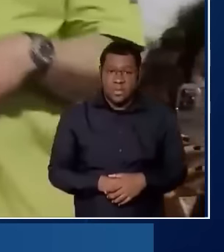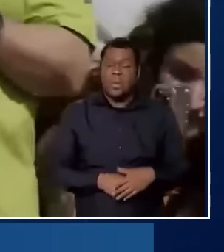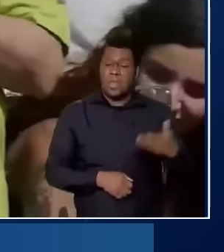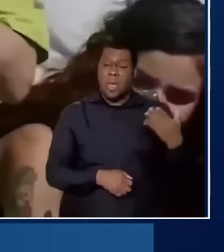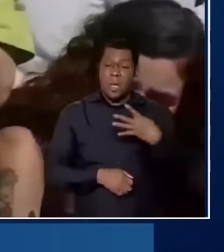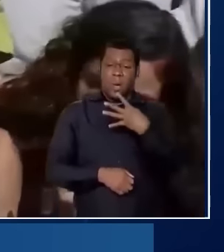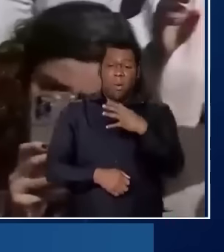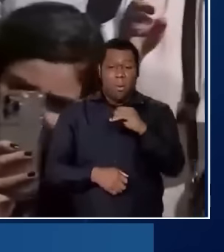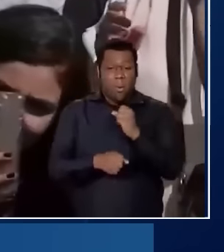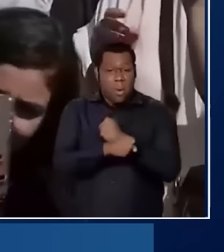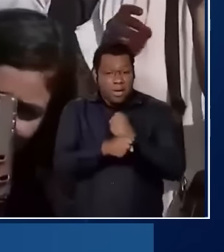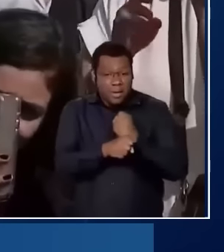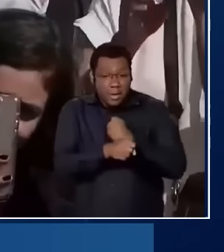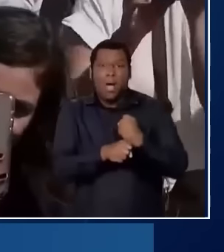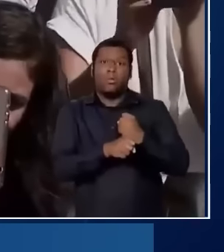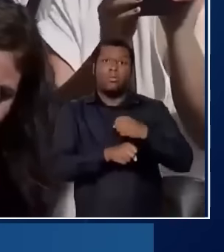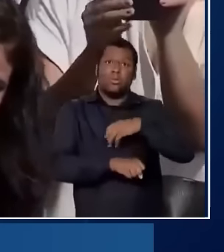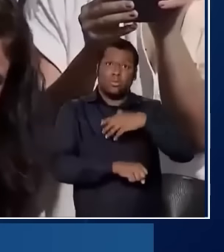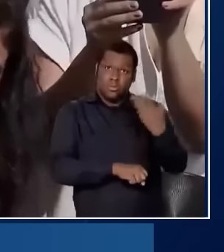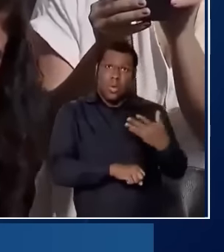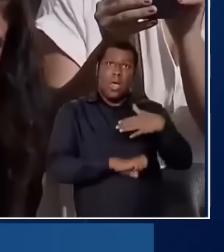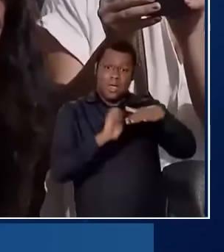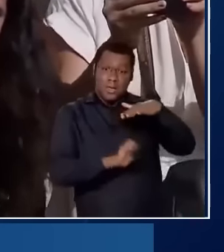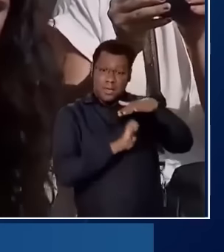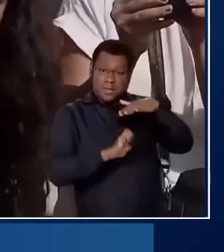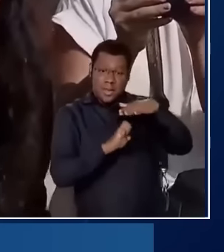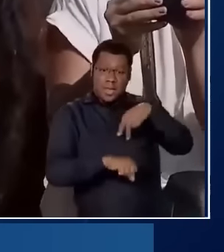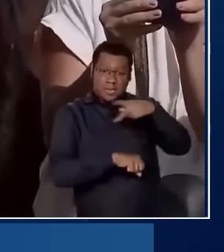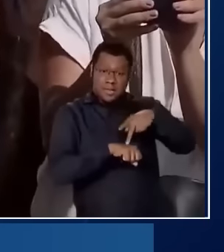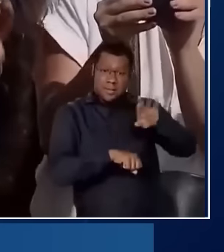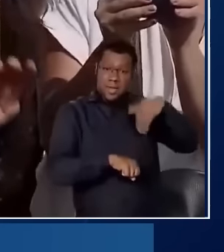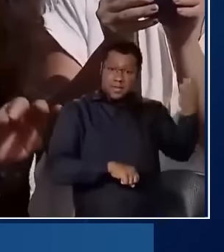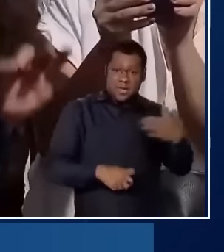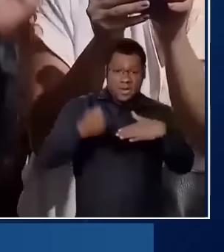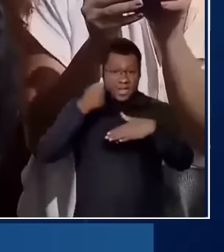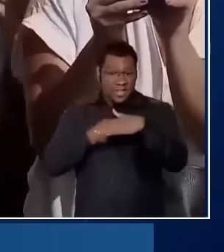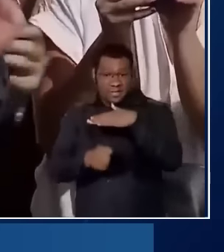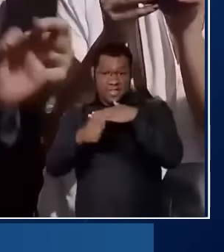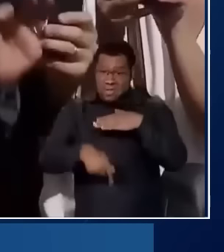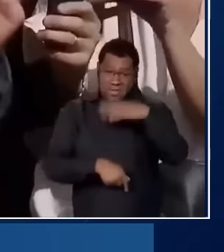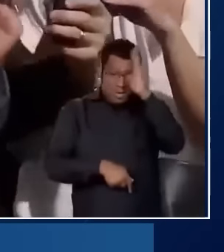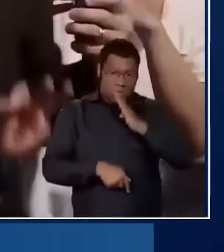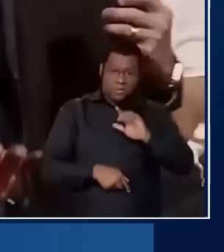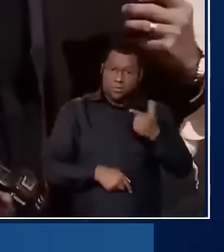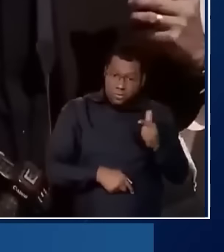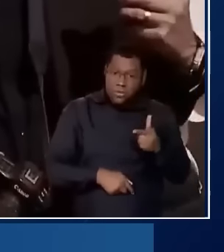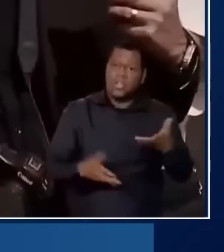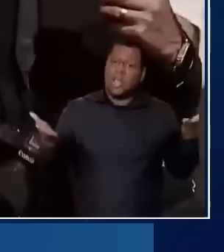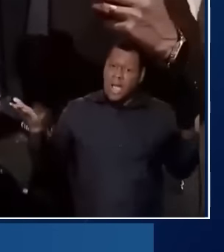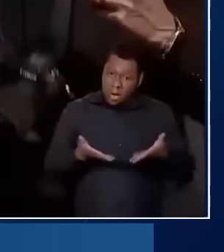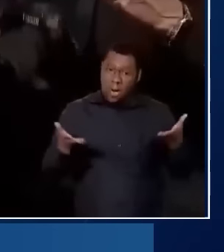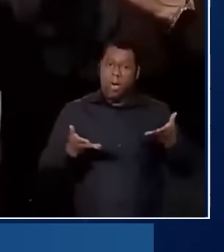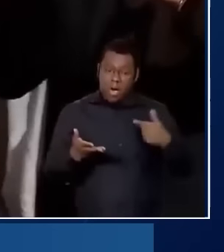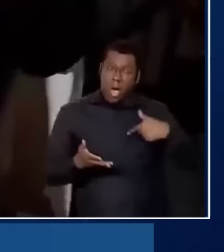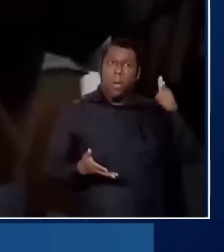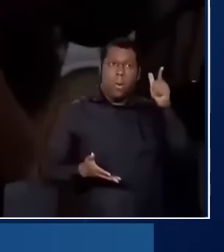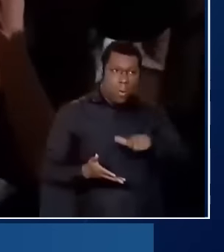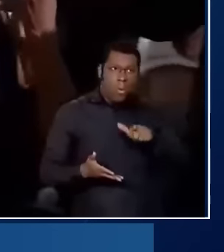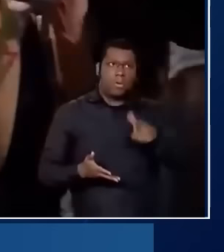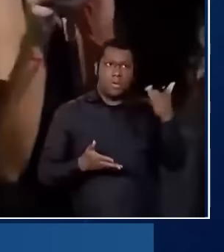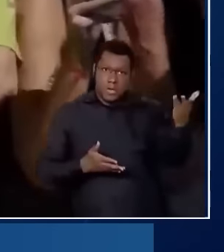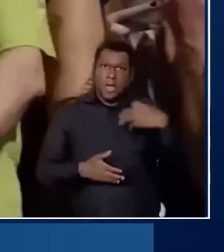tantos assuntos que o que era principal para ele, a meu ver, que era o destaque para o fato de que ele está